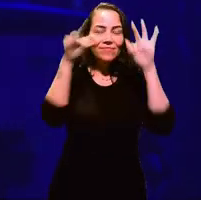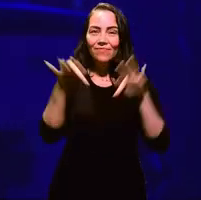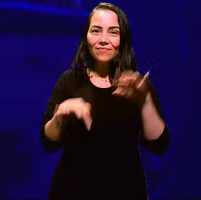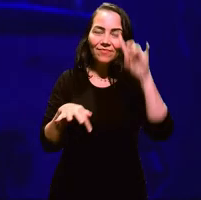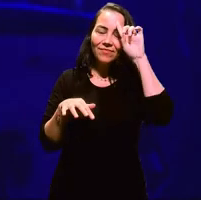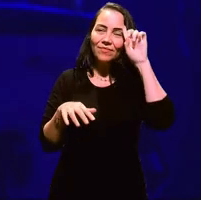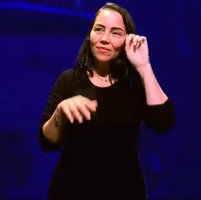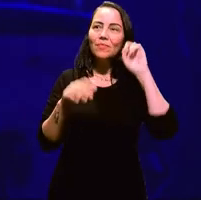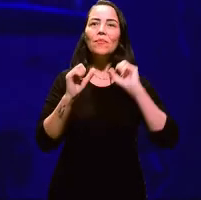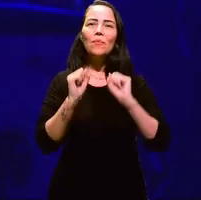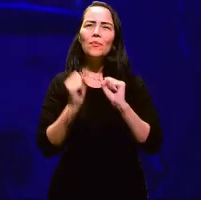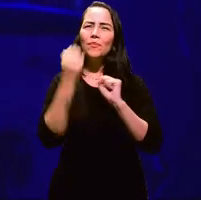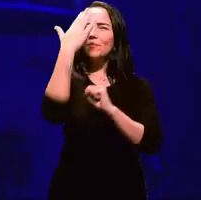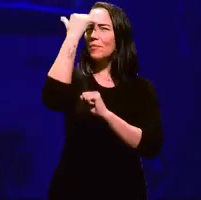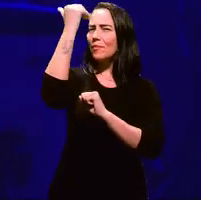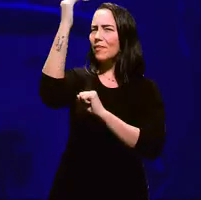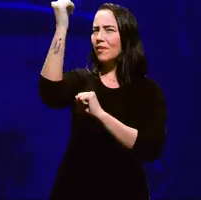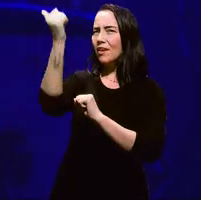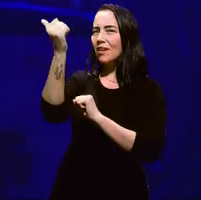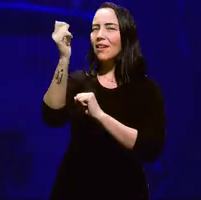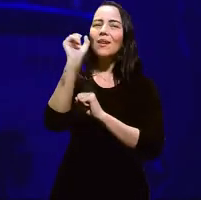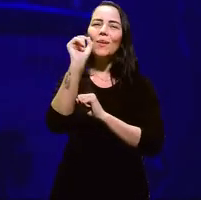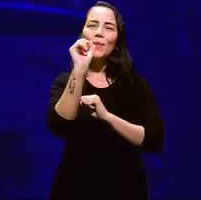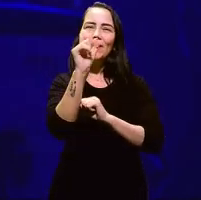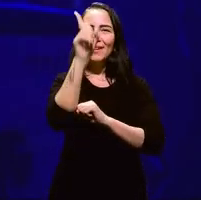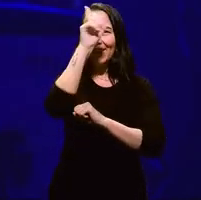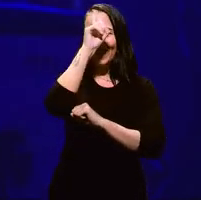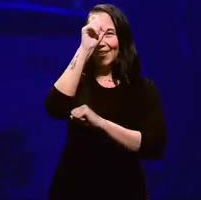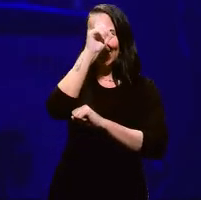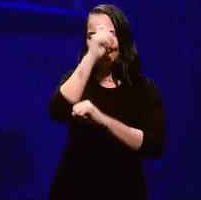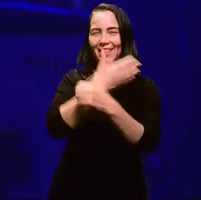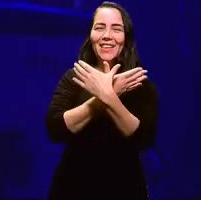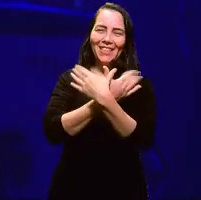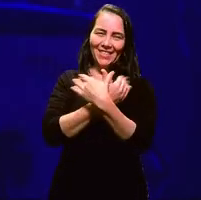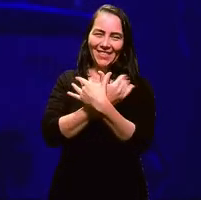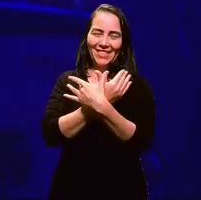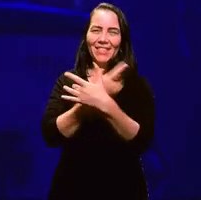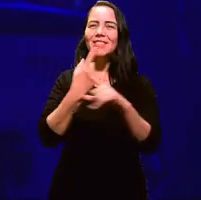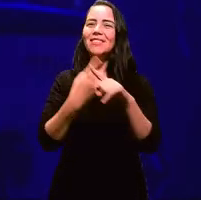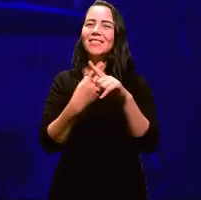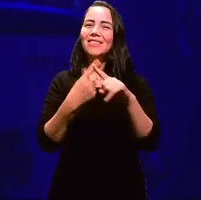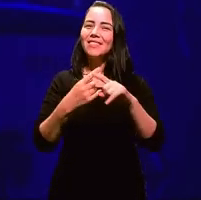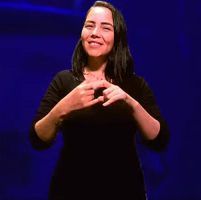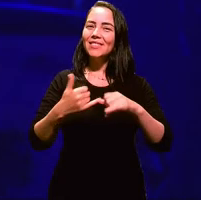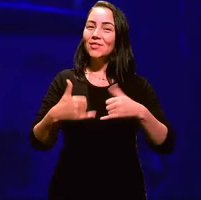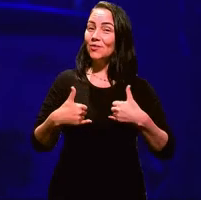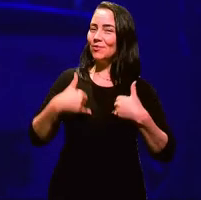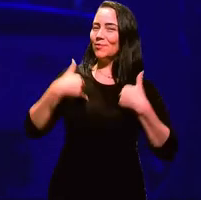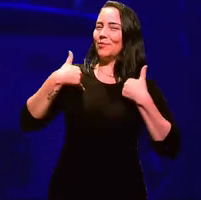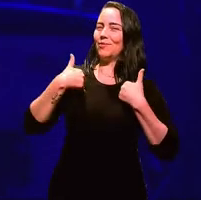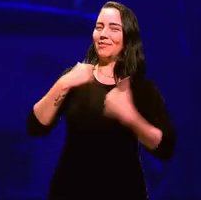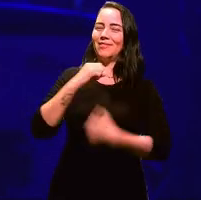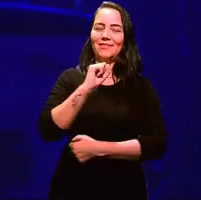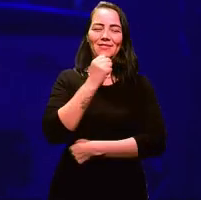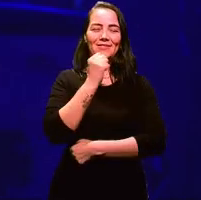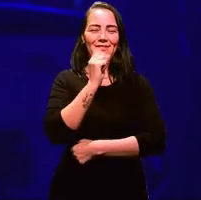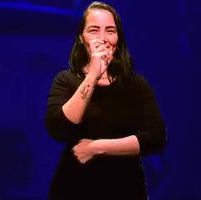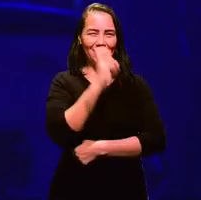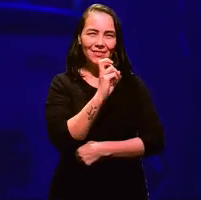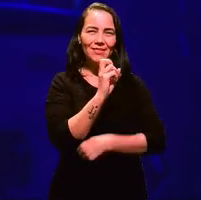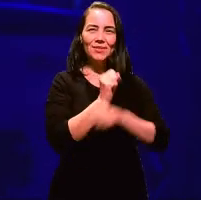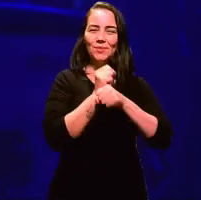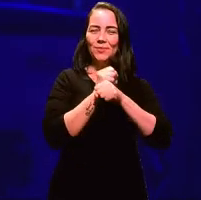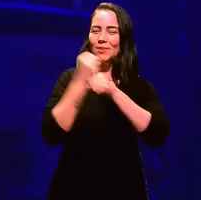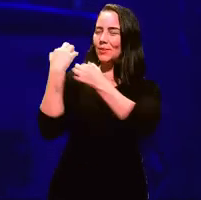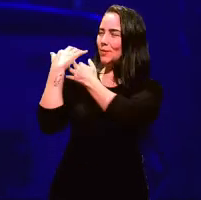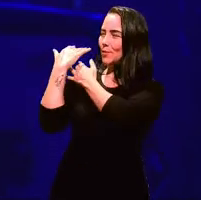felizes em poder homenagear o Hospital São José pelos seus 85 anos de